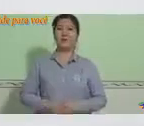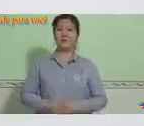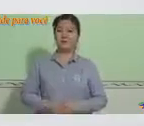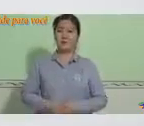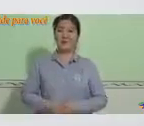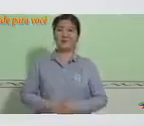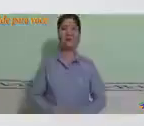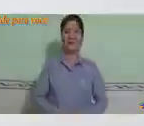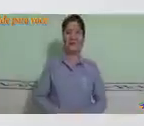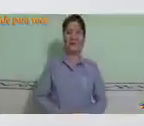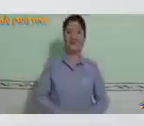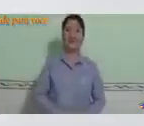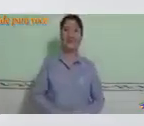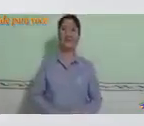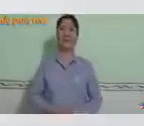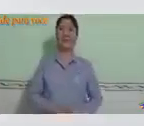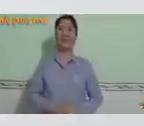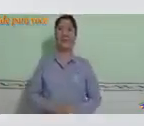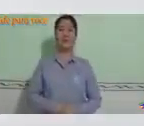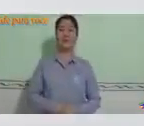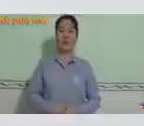as coxas.